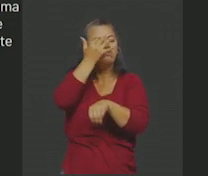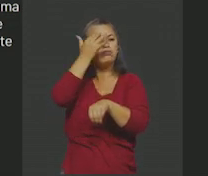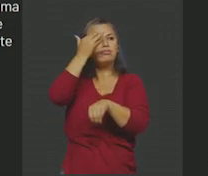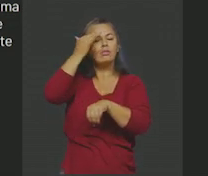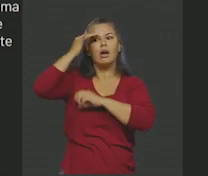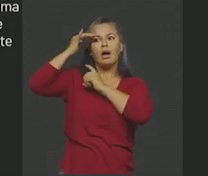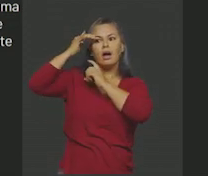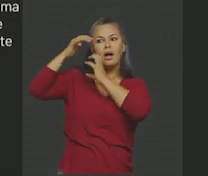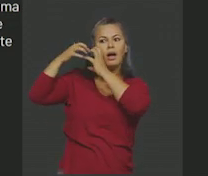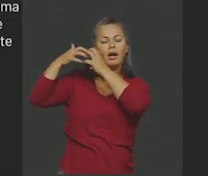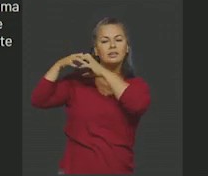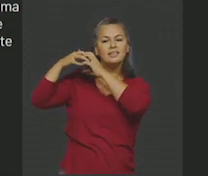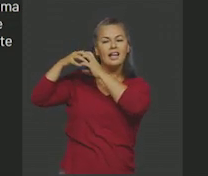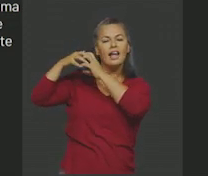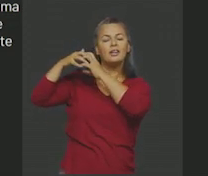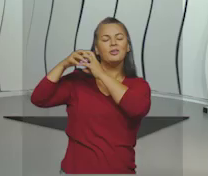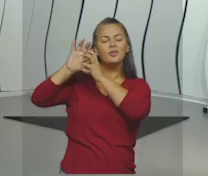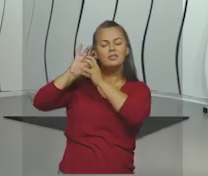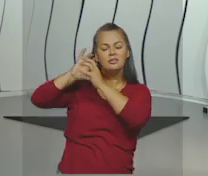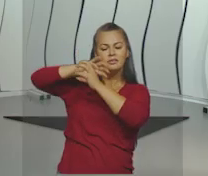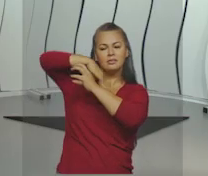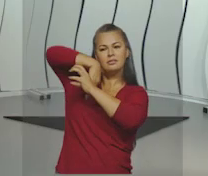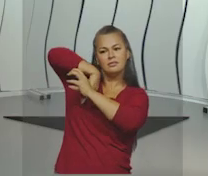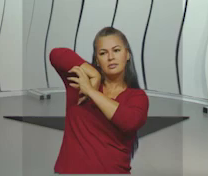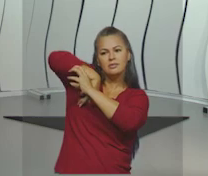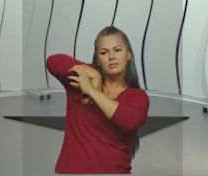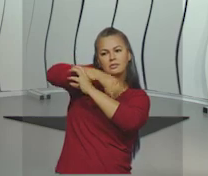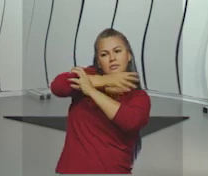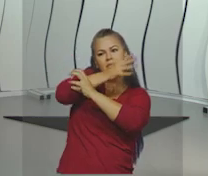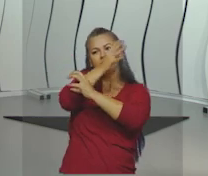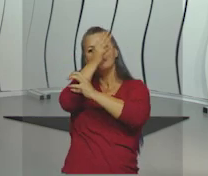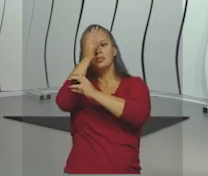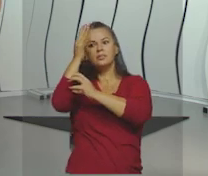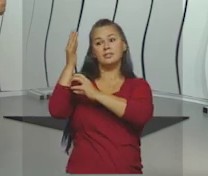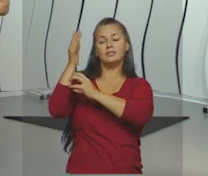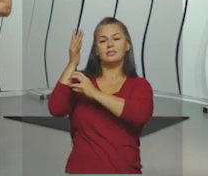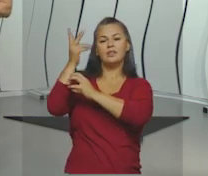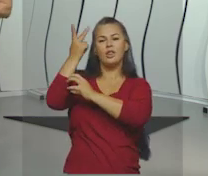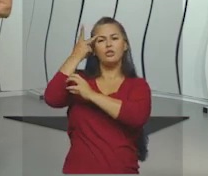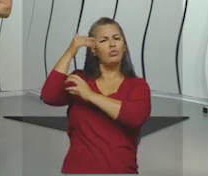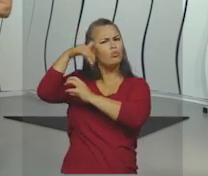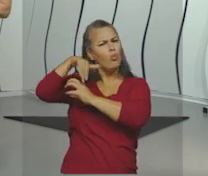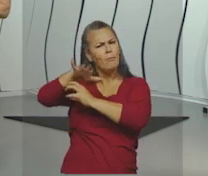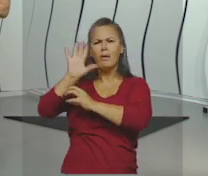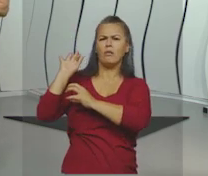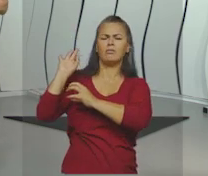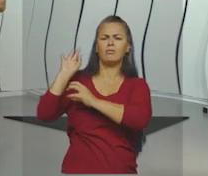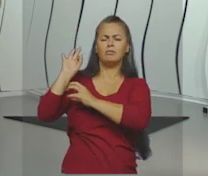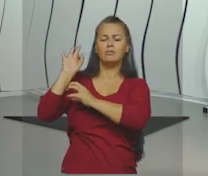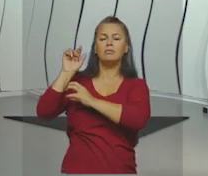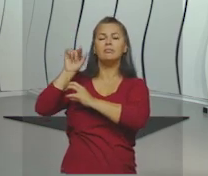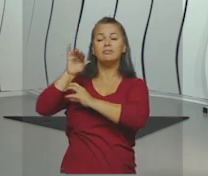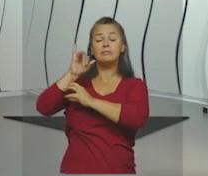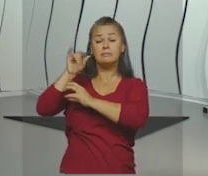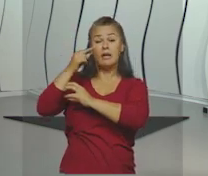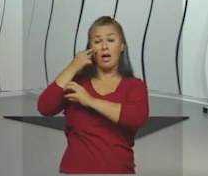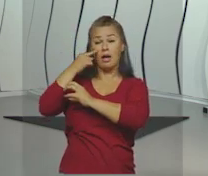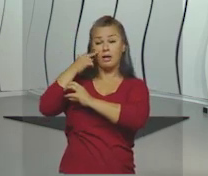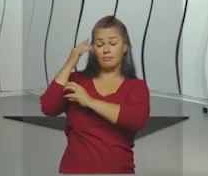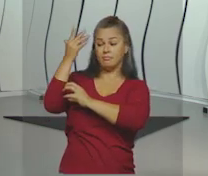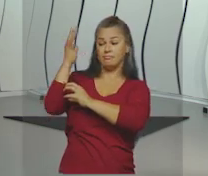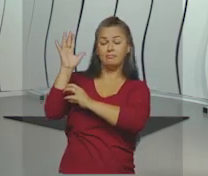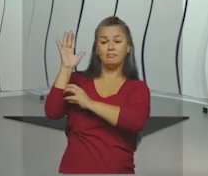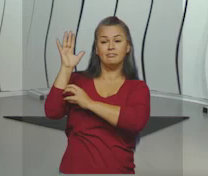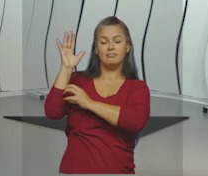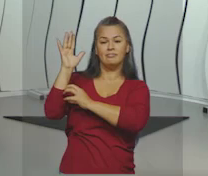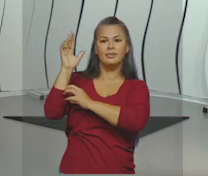ela na posição correta, tá? E essa ideia do olho foi usada para fazer as